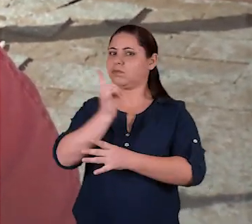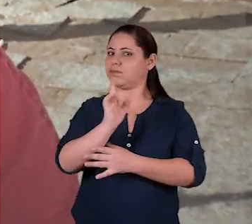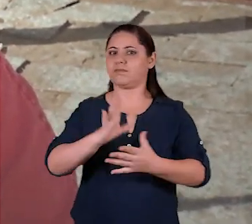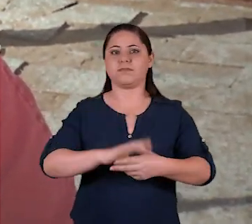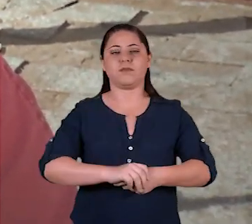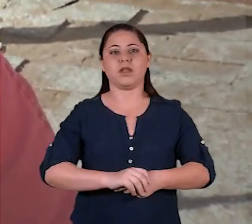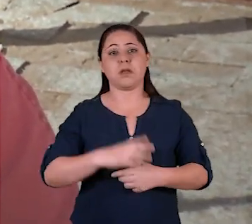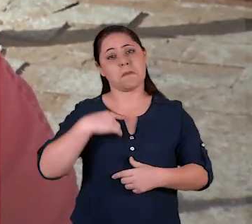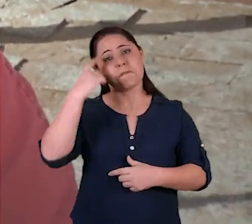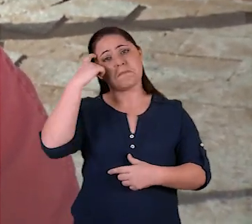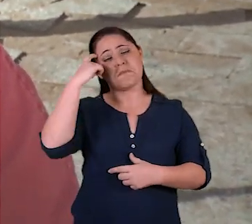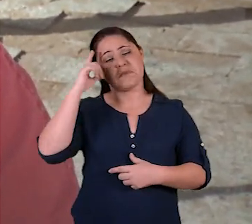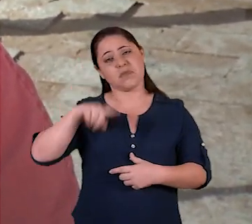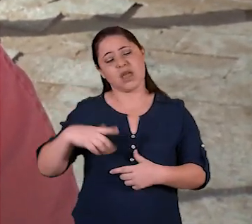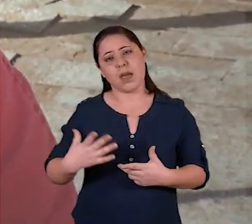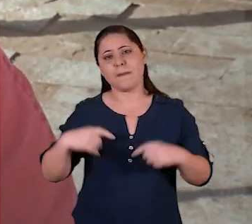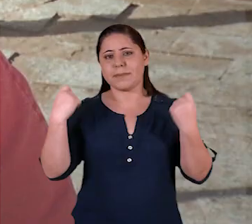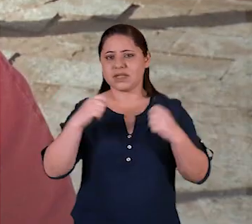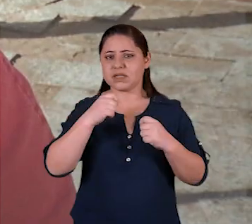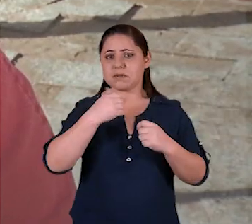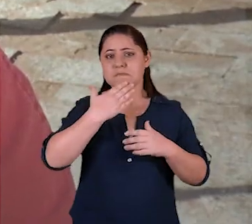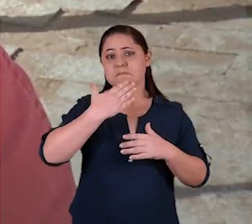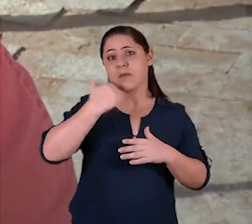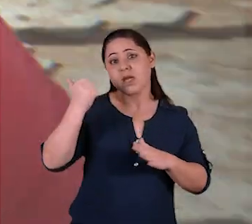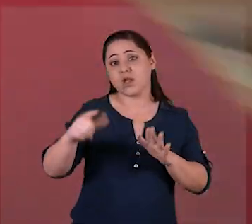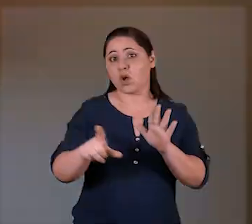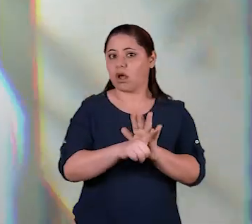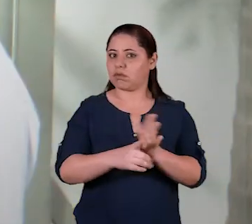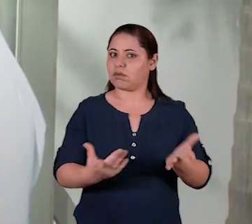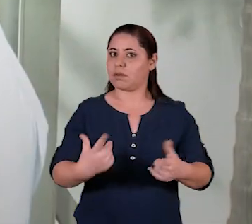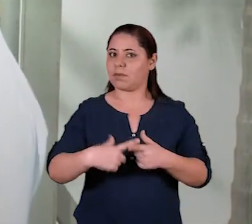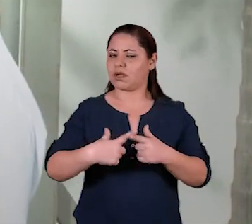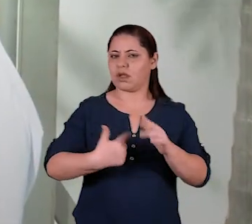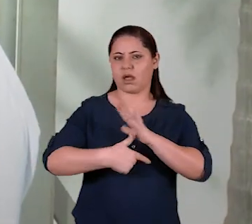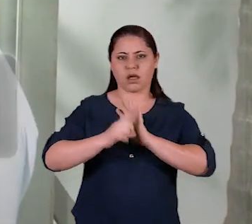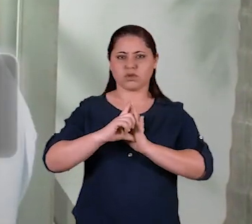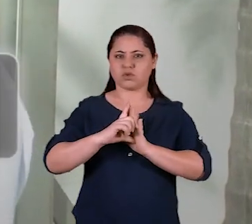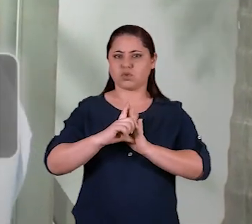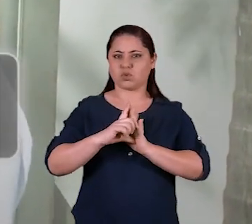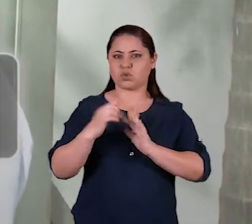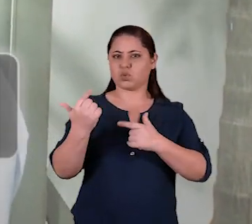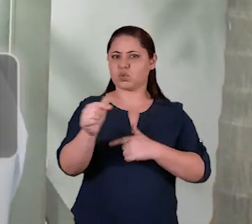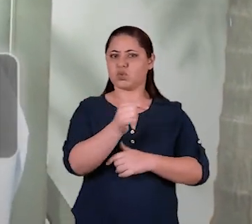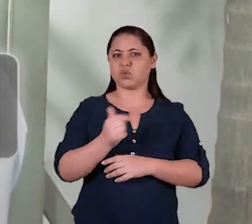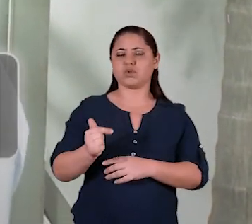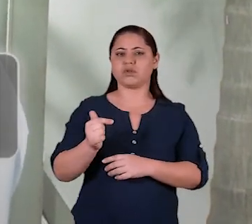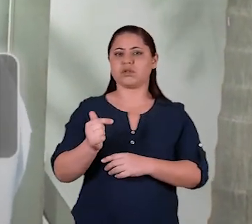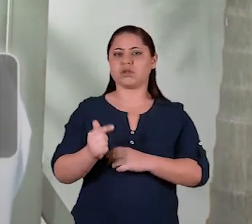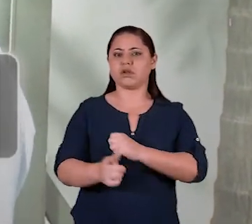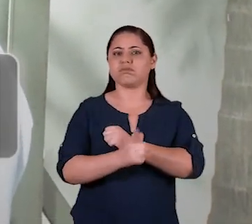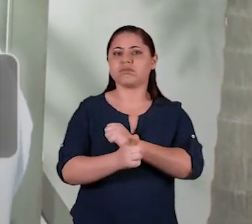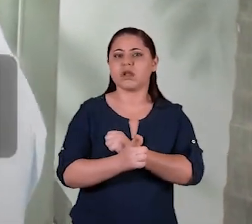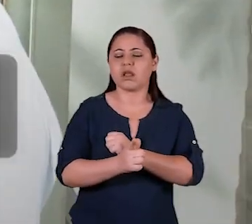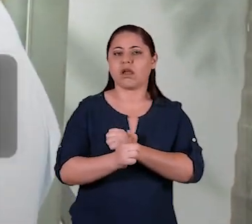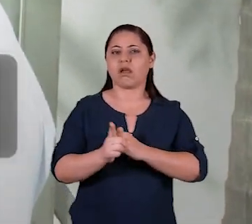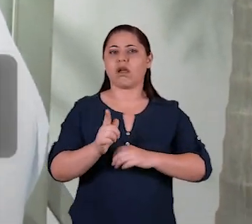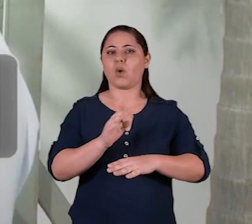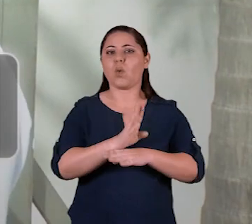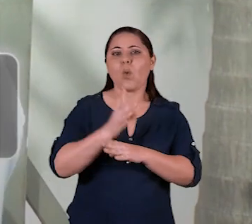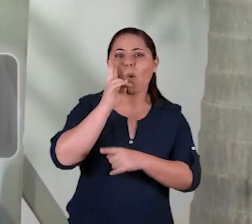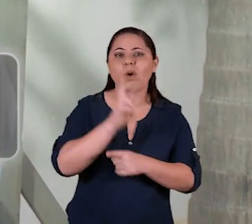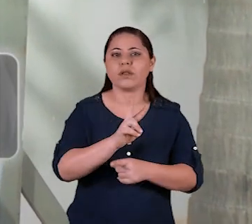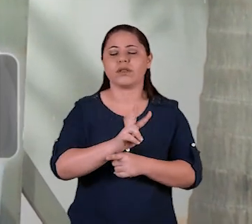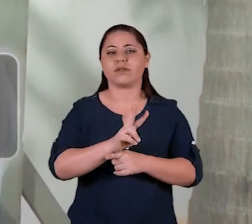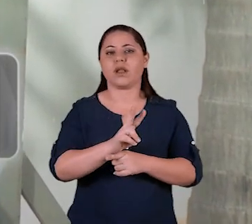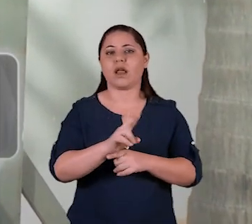solto. Então eu acho que teria que melhorar mais ainda. Antes não tinha ninguém assim, se deu uma parada na Lei Maria da Penha,